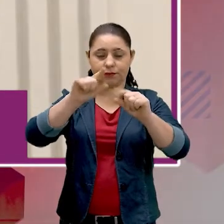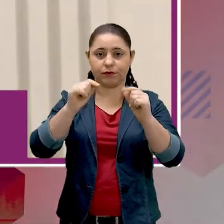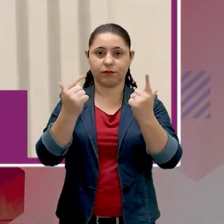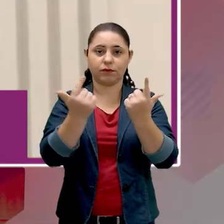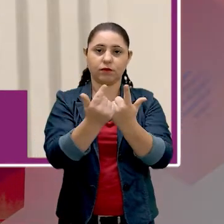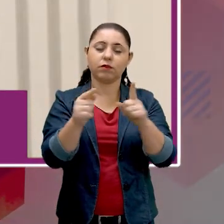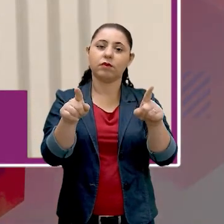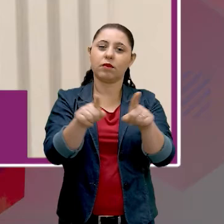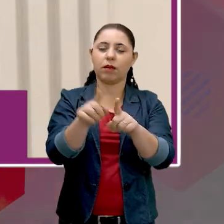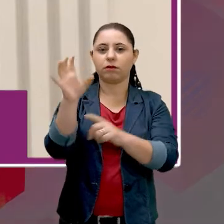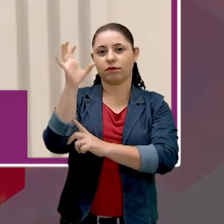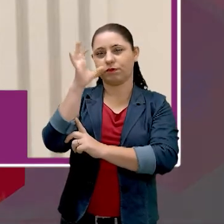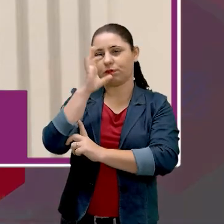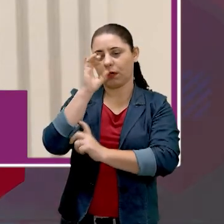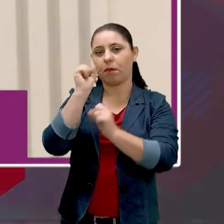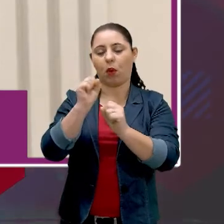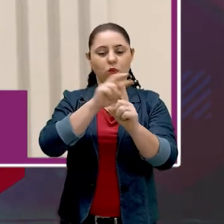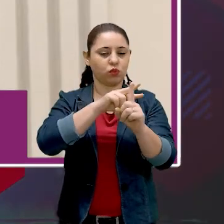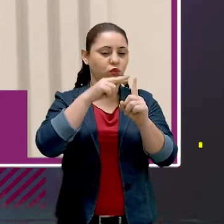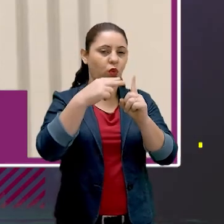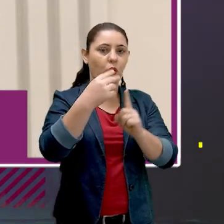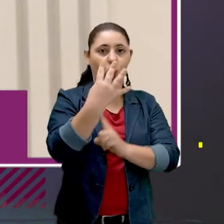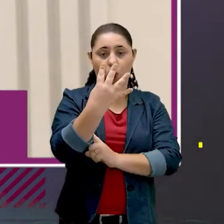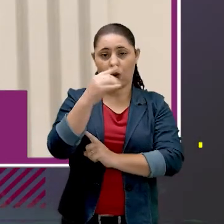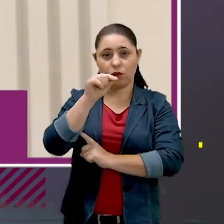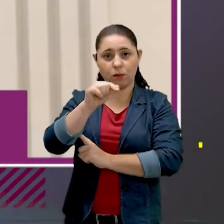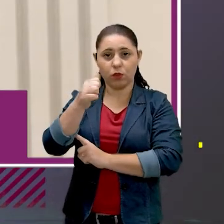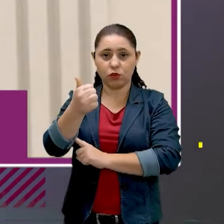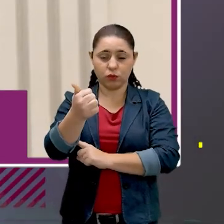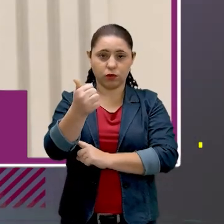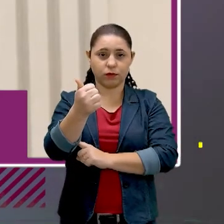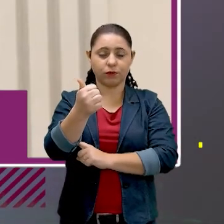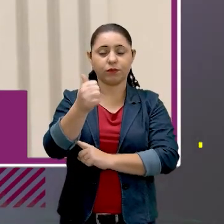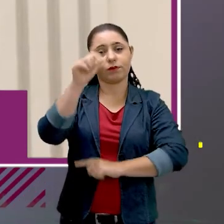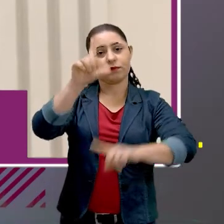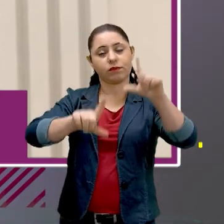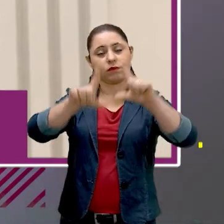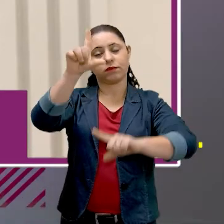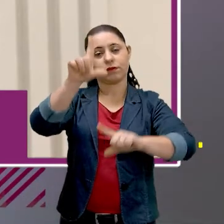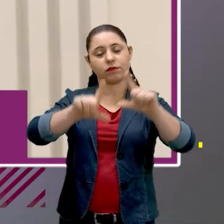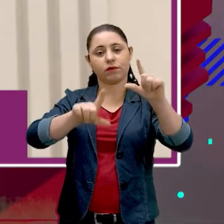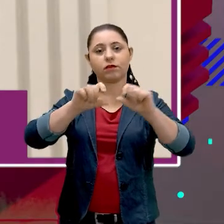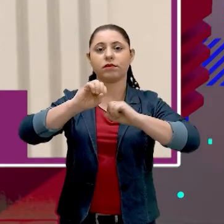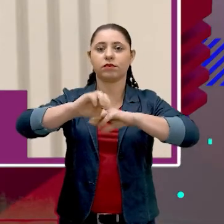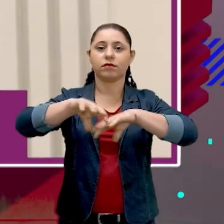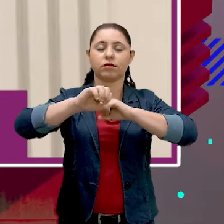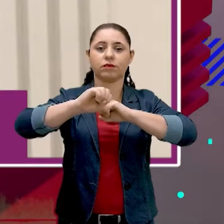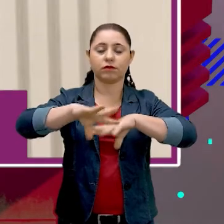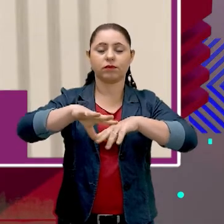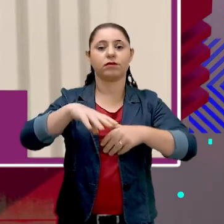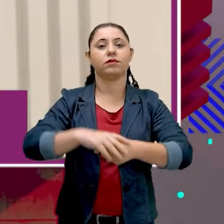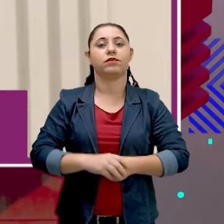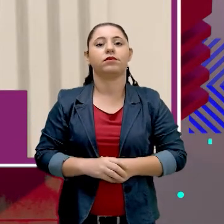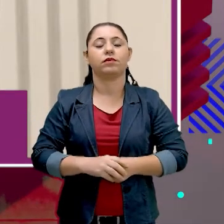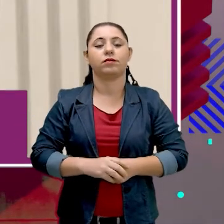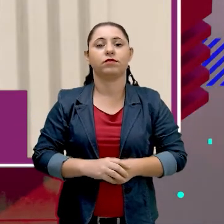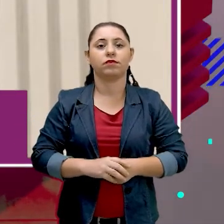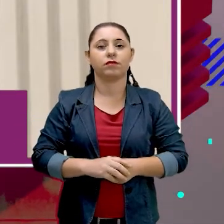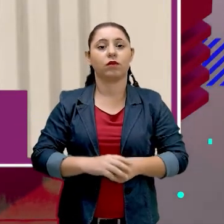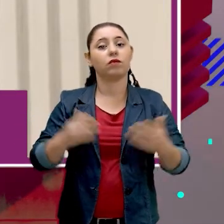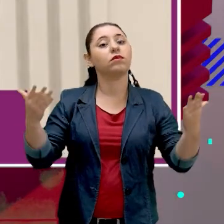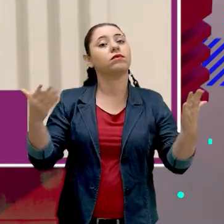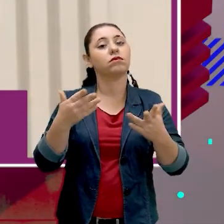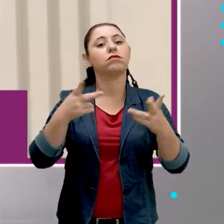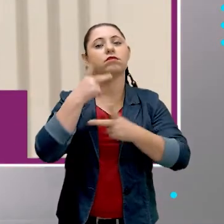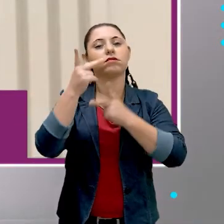da TV Alemes, você confere também o Perspectiva no canal 4.1, na TV Educativa de Mato Grosso do Sul.